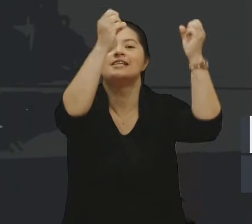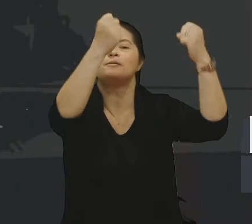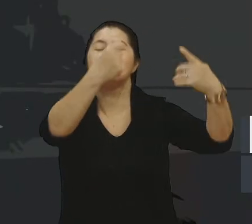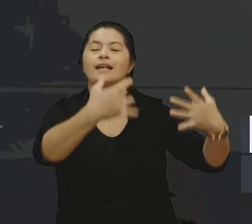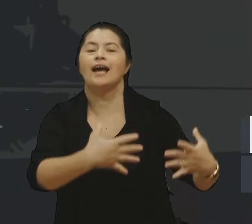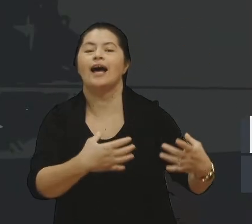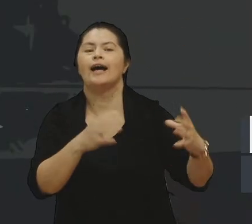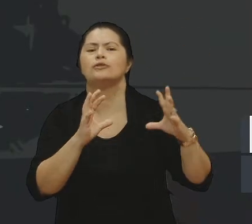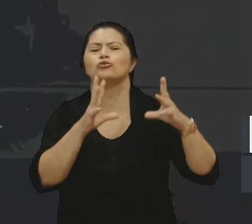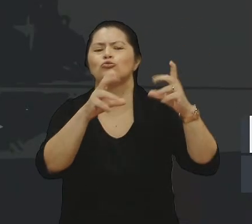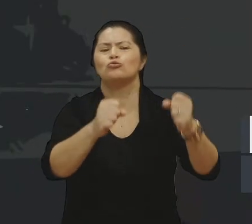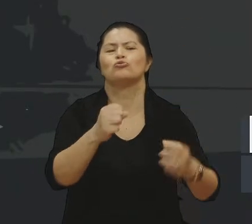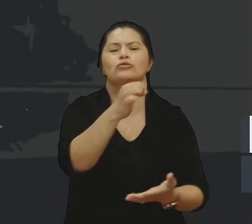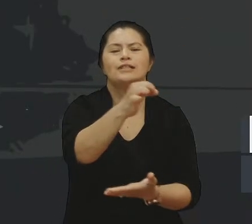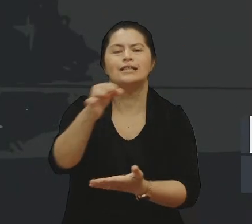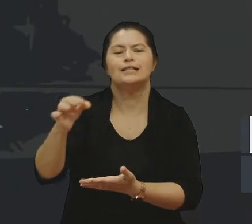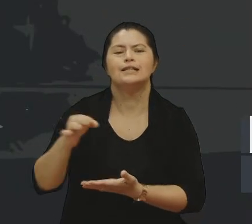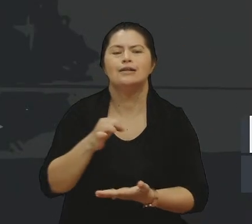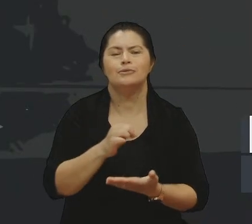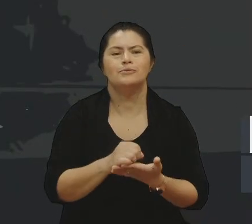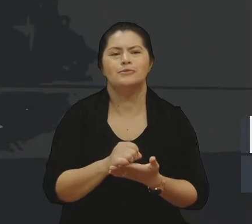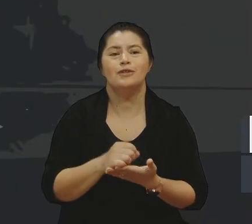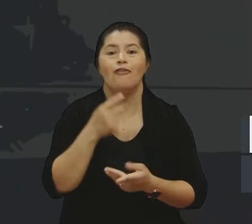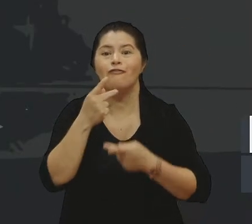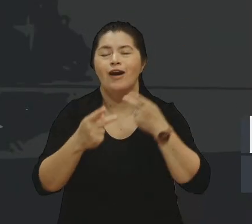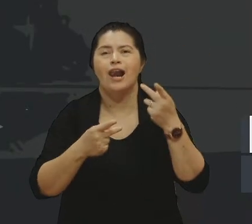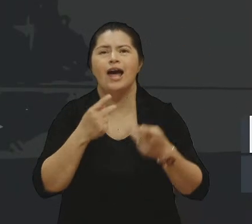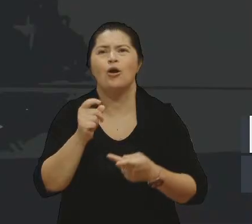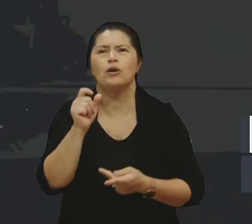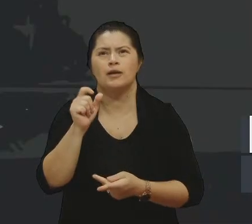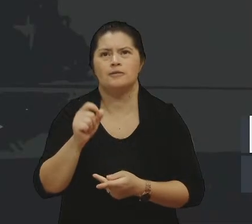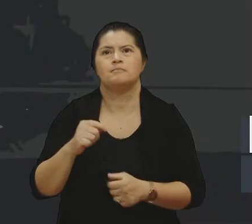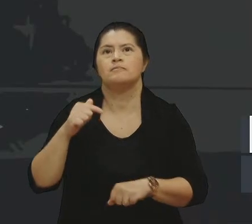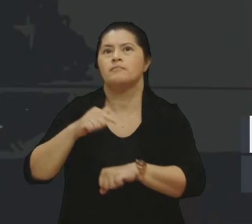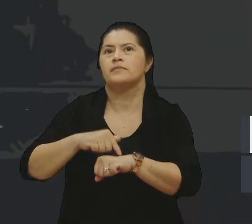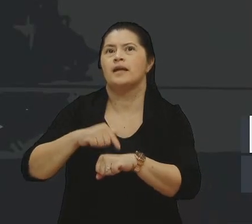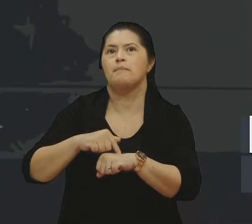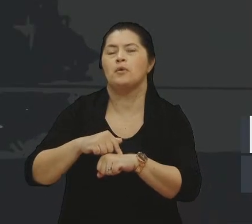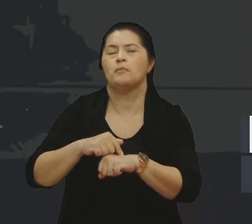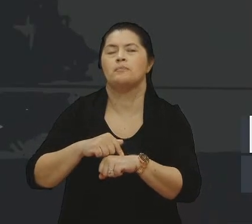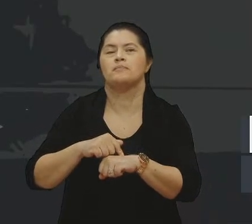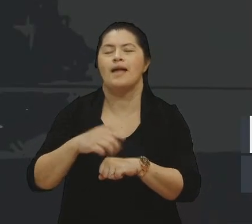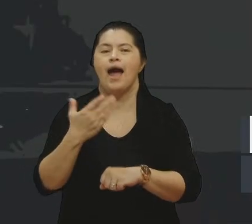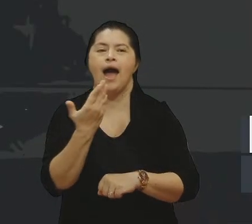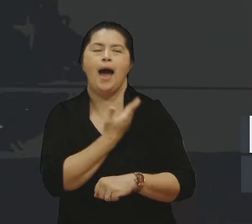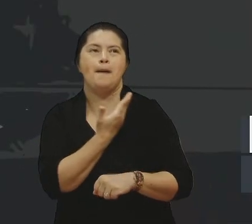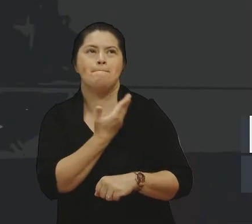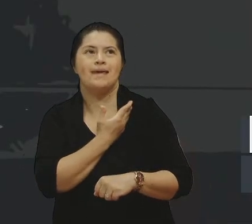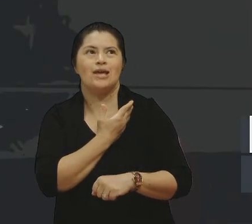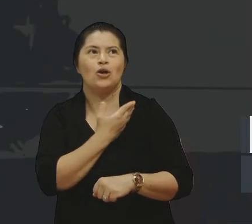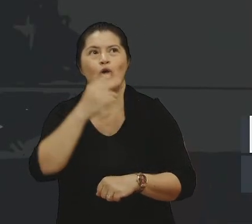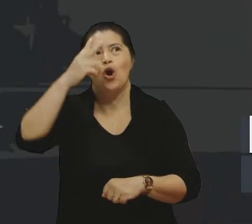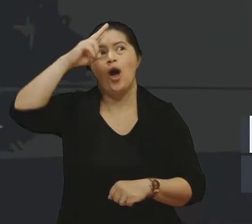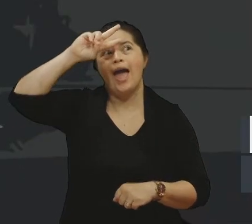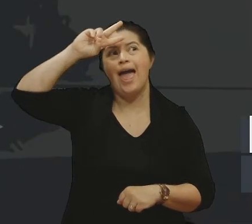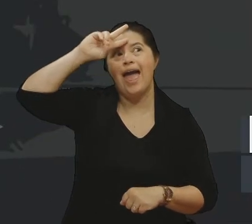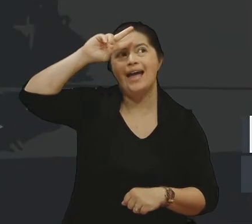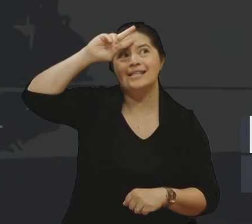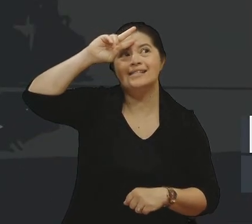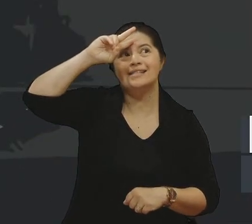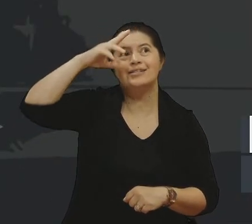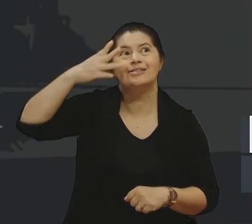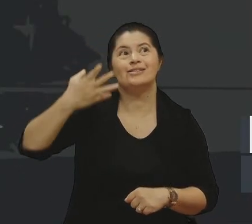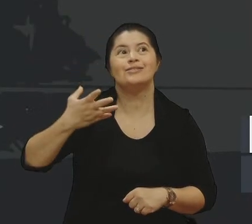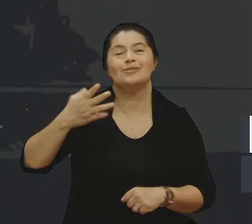eu não posso falar da Tudo em Grãos se eu não falar desse cara aí. E foi nessa época que o meu amigo Edson me conheceu. Né? A gente se conheceu em meados